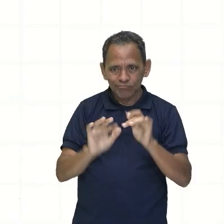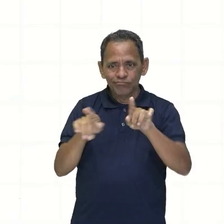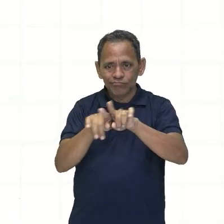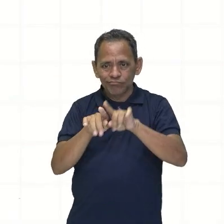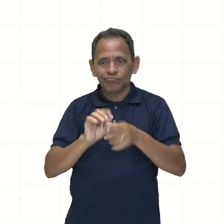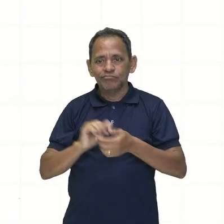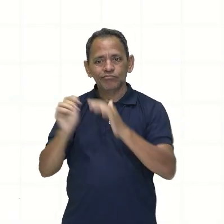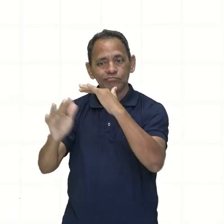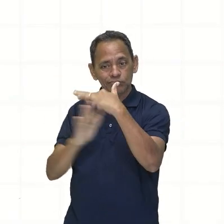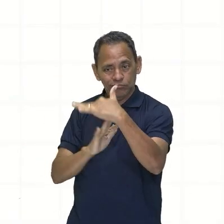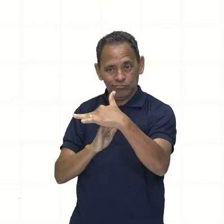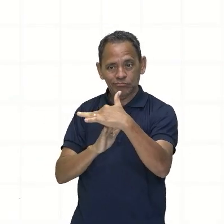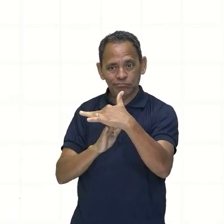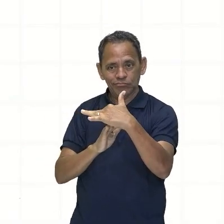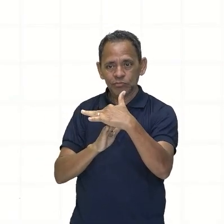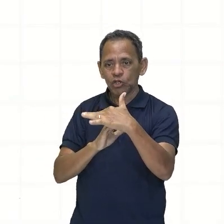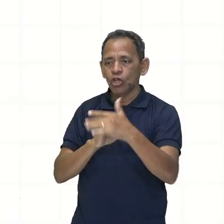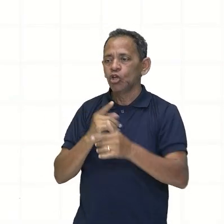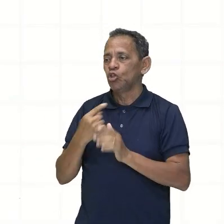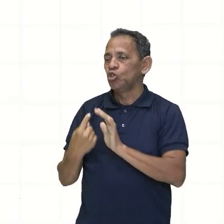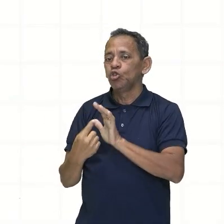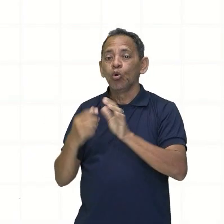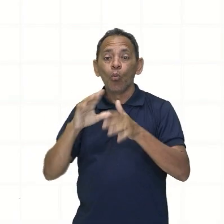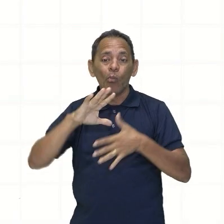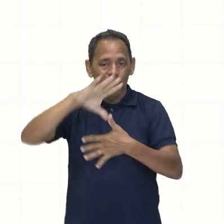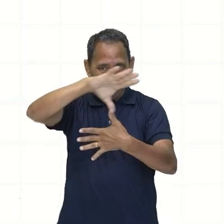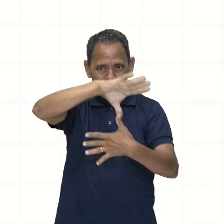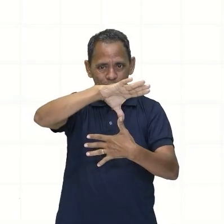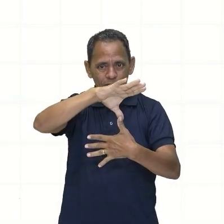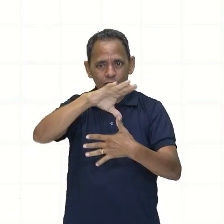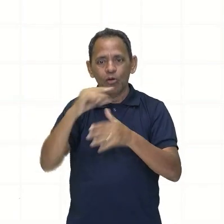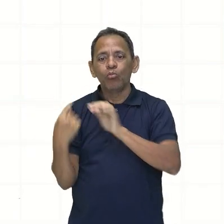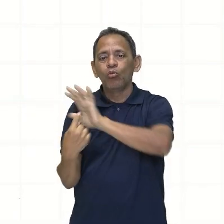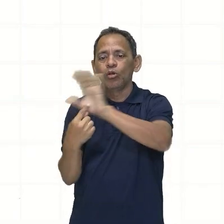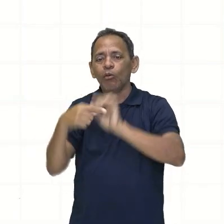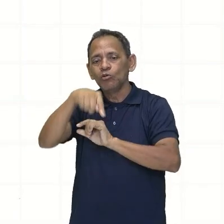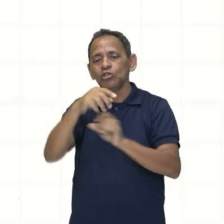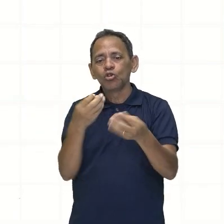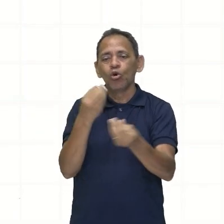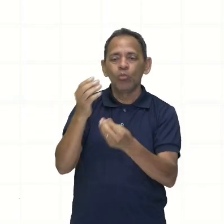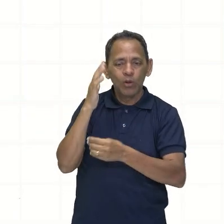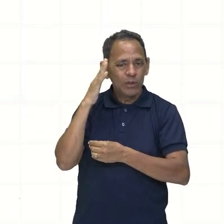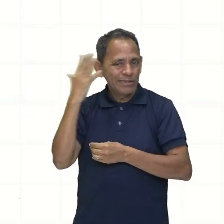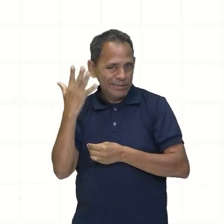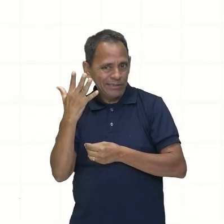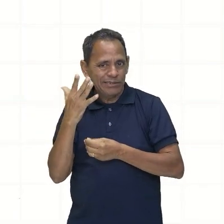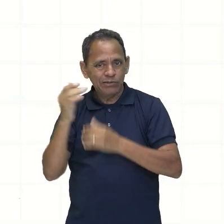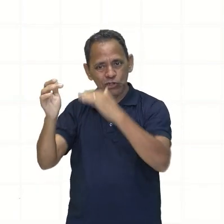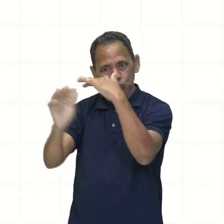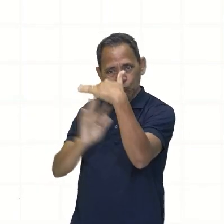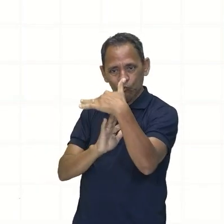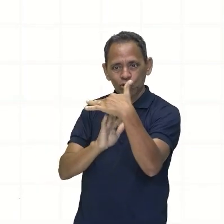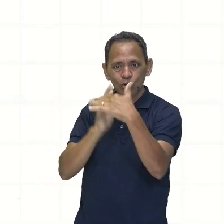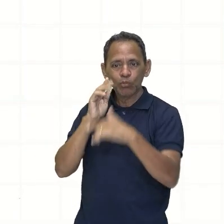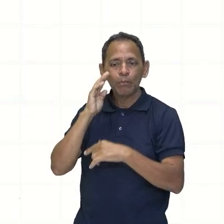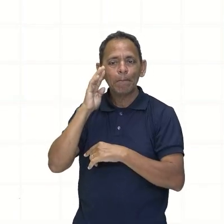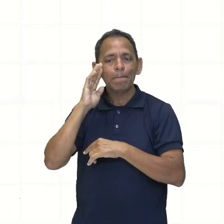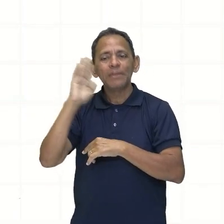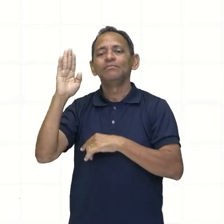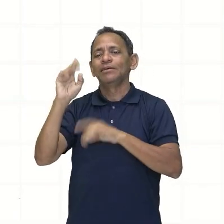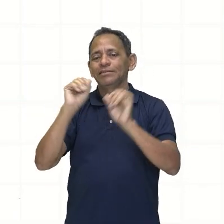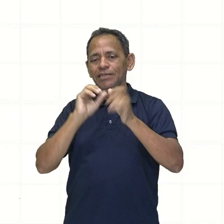trouxe para vocês como ocorriam esses fluxos migratórios, né, os principais países aí, como vocês